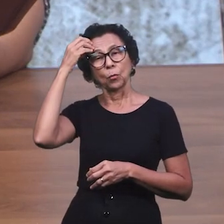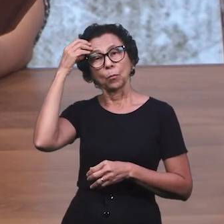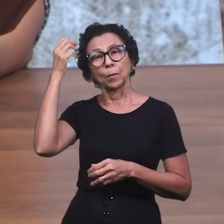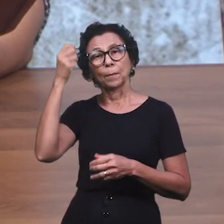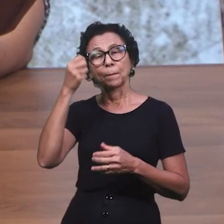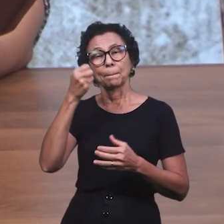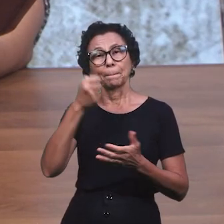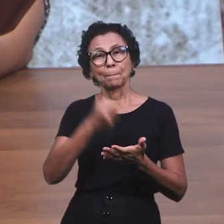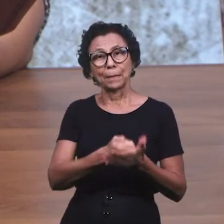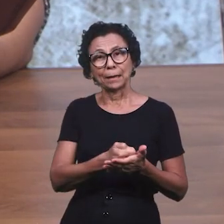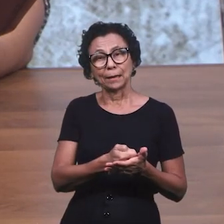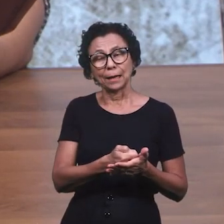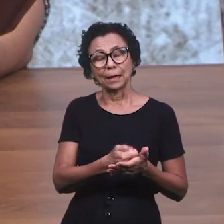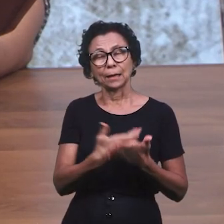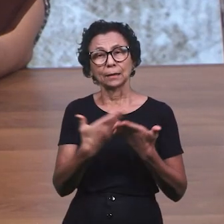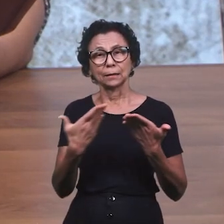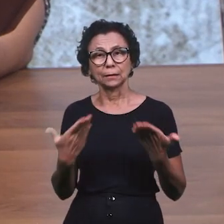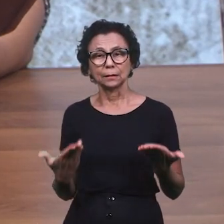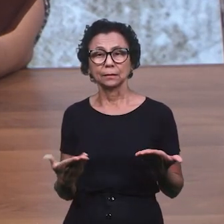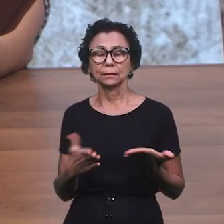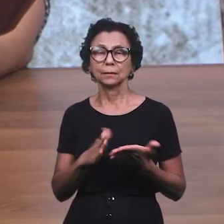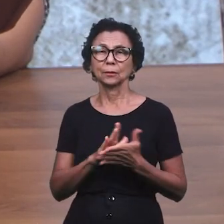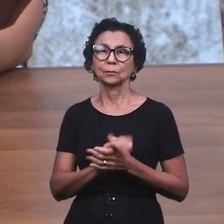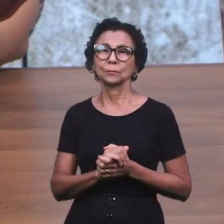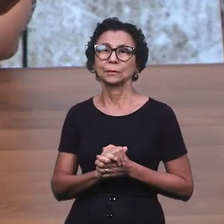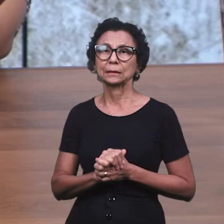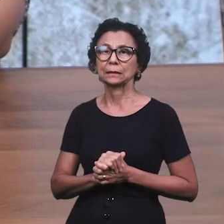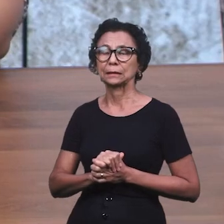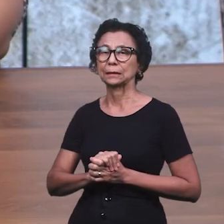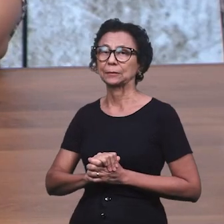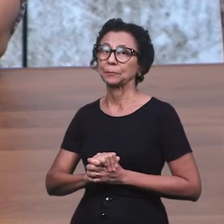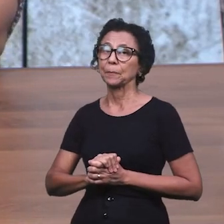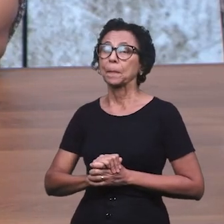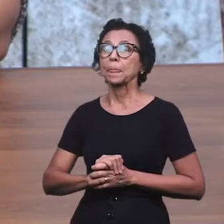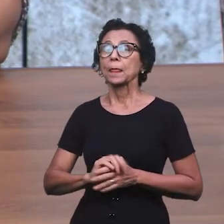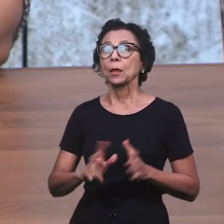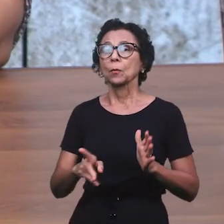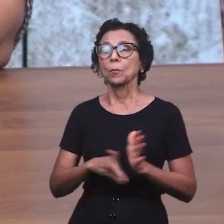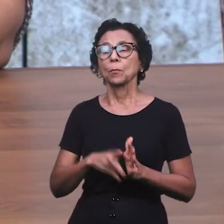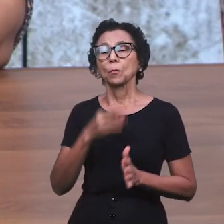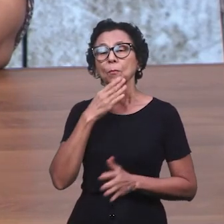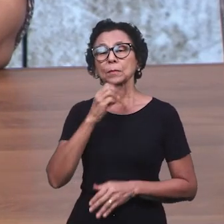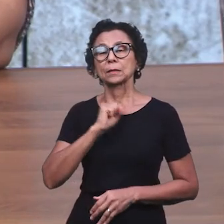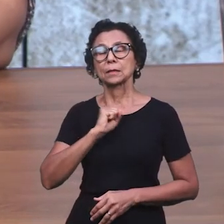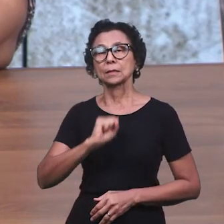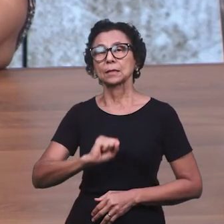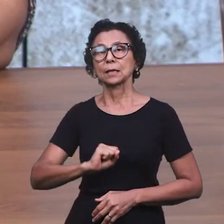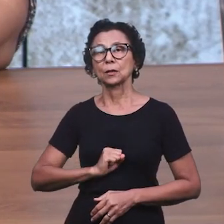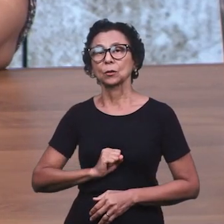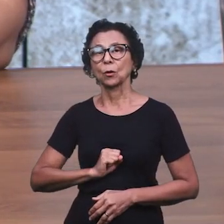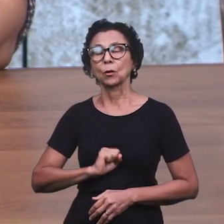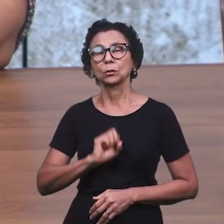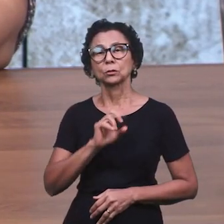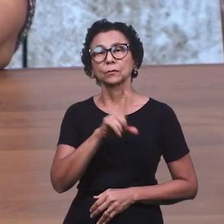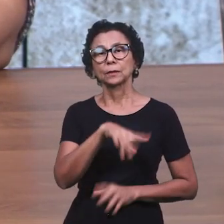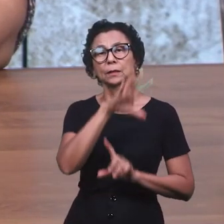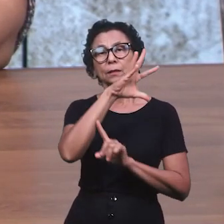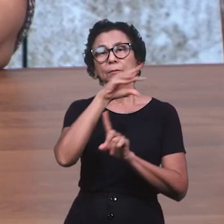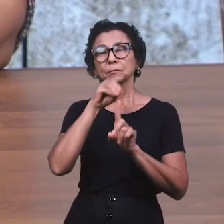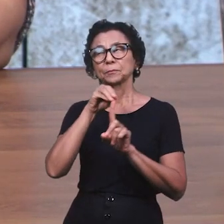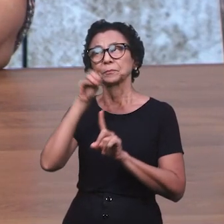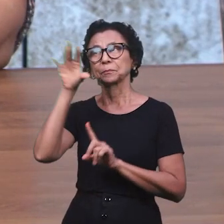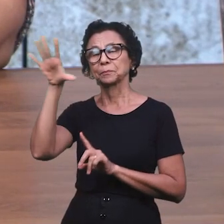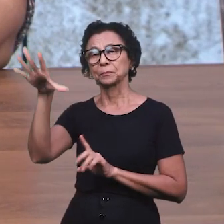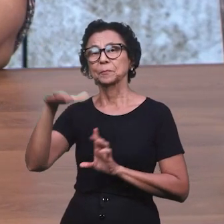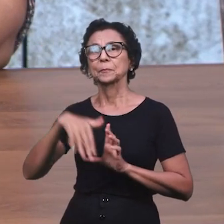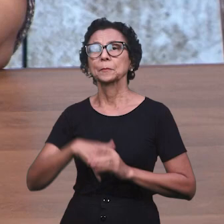se restituir ao Senhor será do sacerdote, além do carneiro da